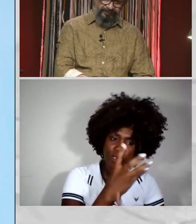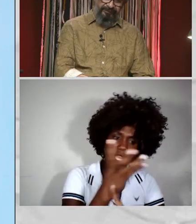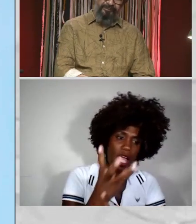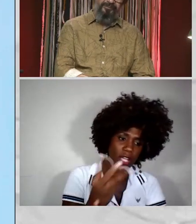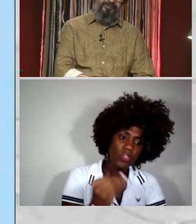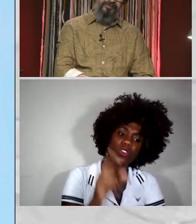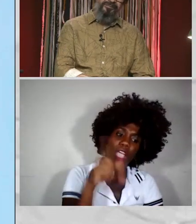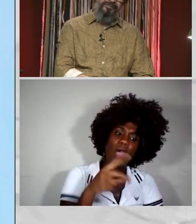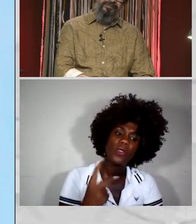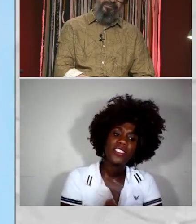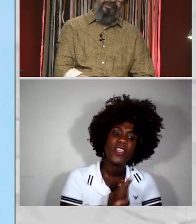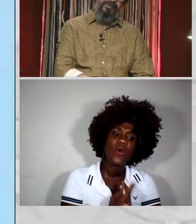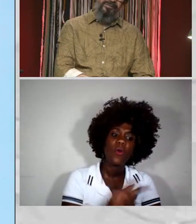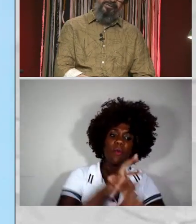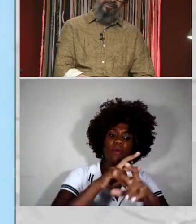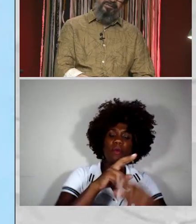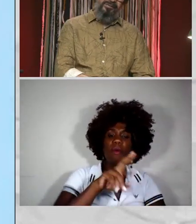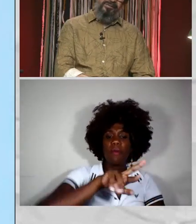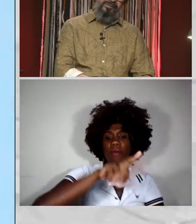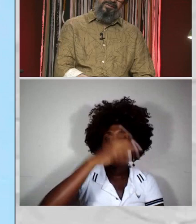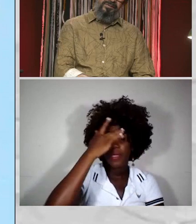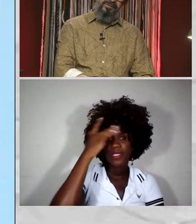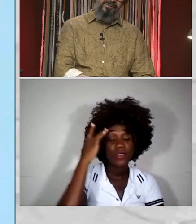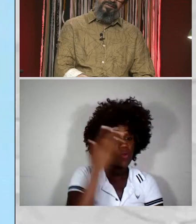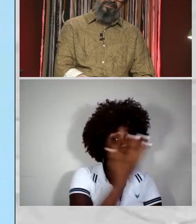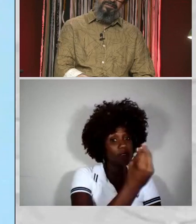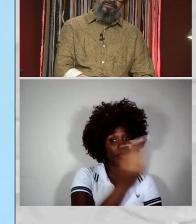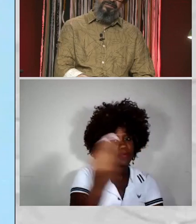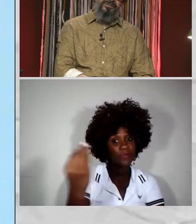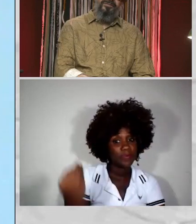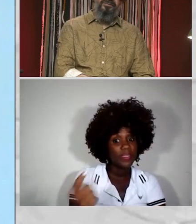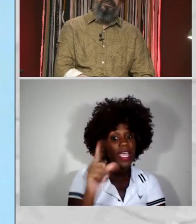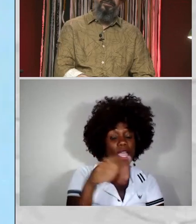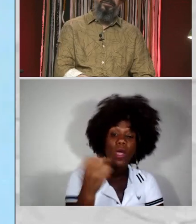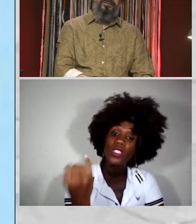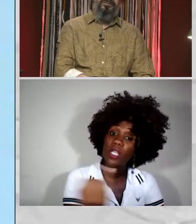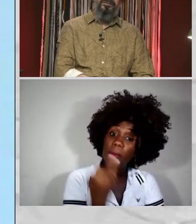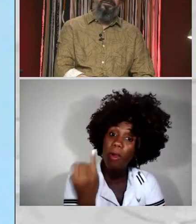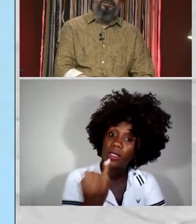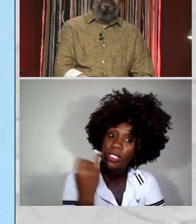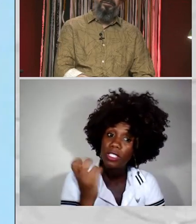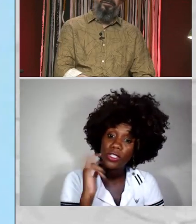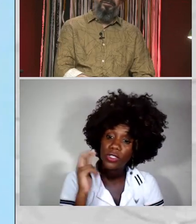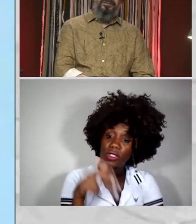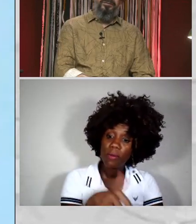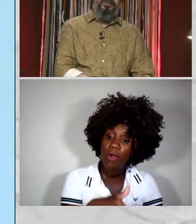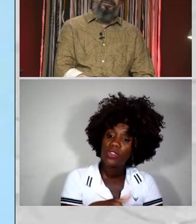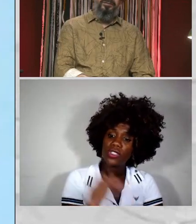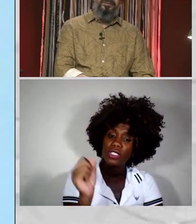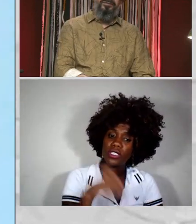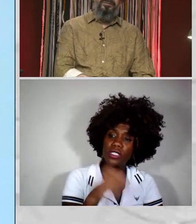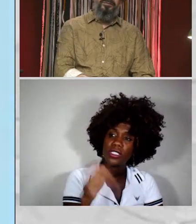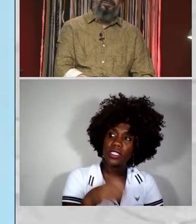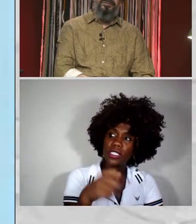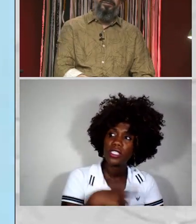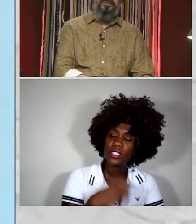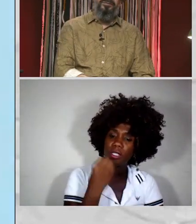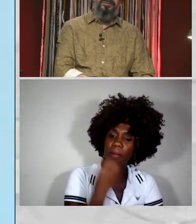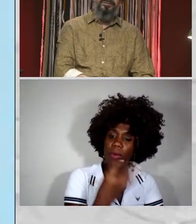muita gente. Então, veja como é fundamental que a gente se coloque para o outro, seja assim generoso, como o Marcelino